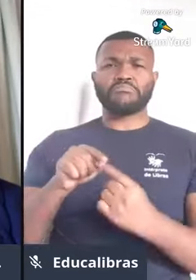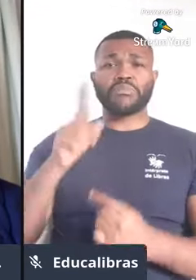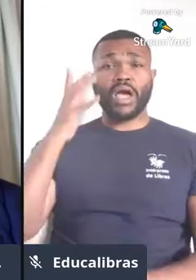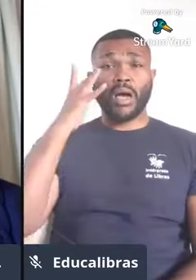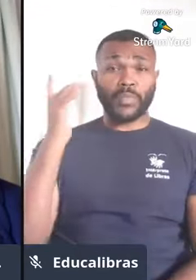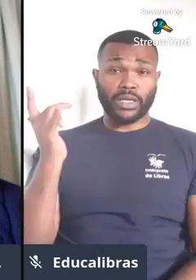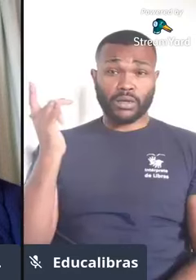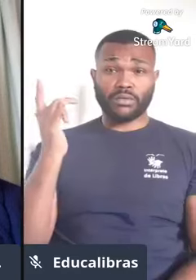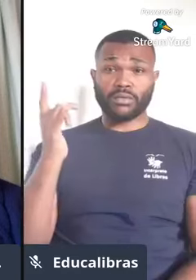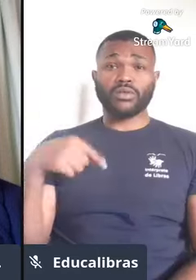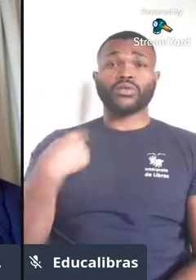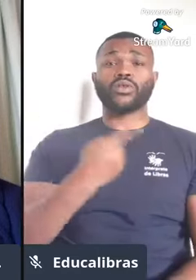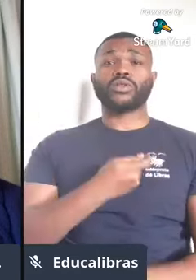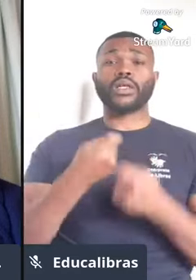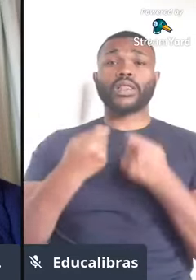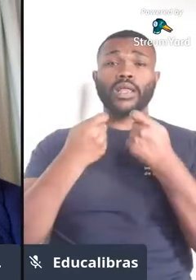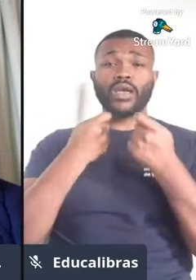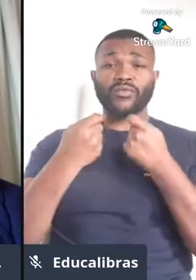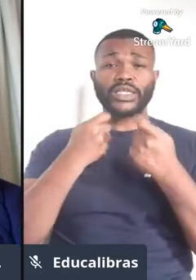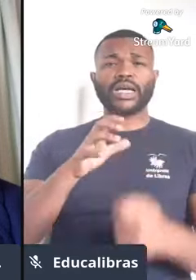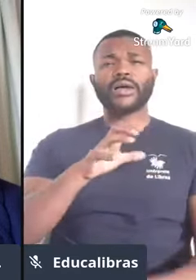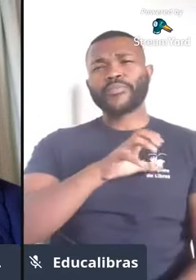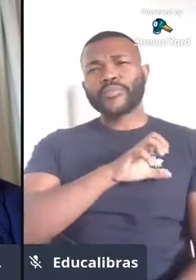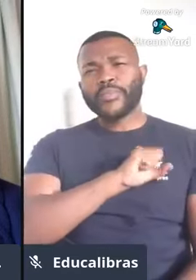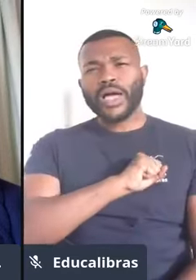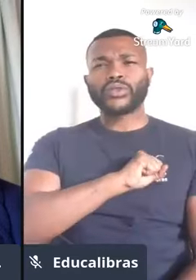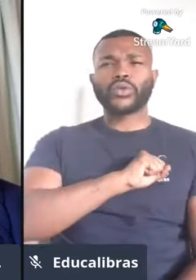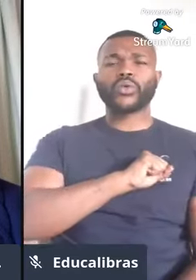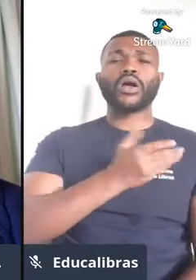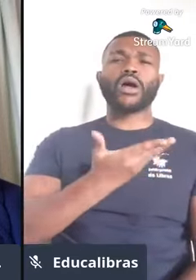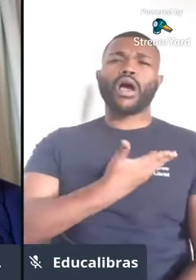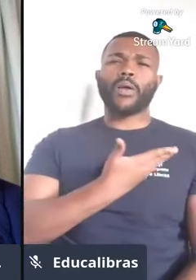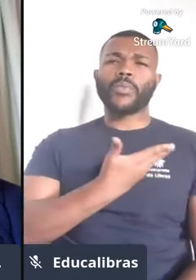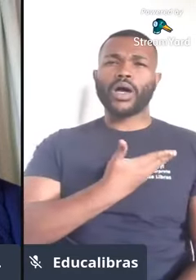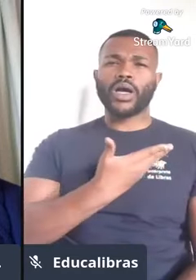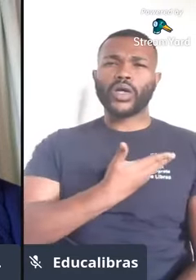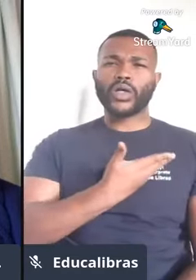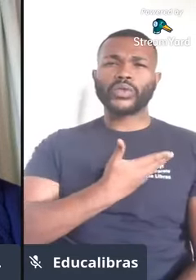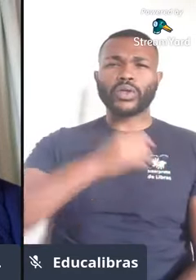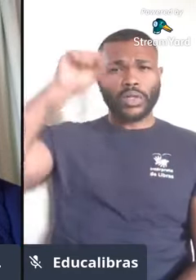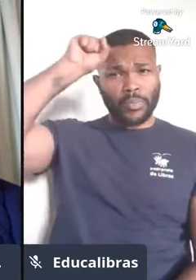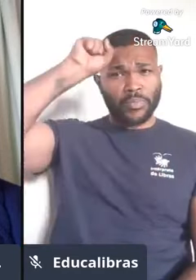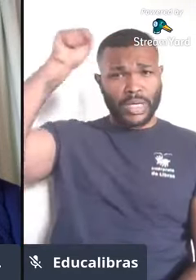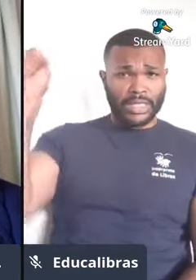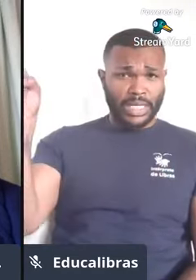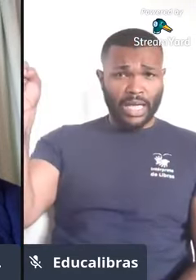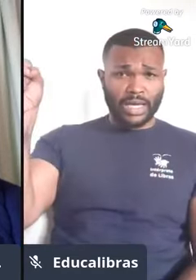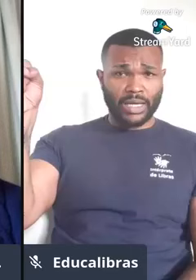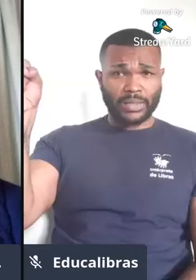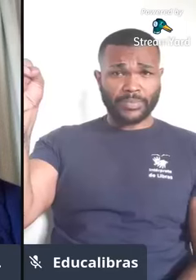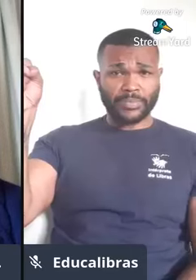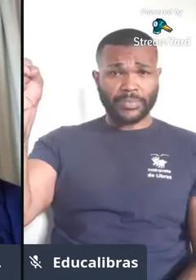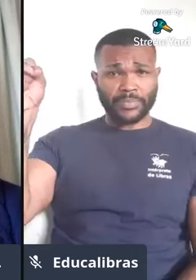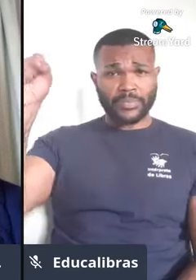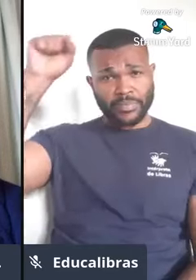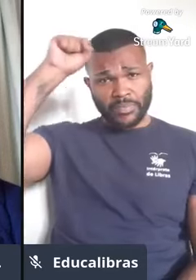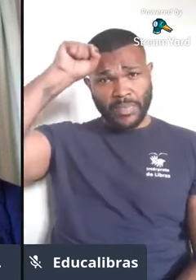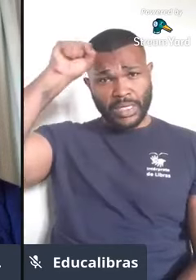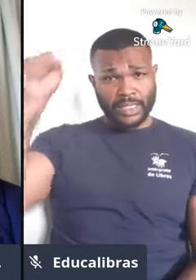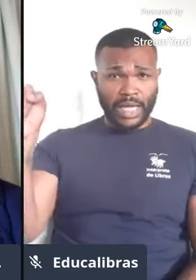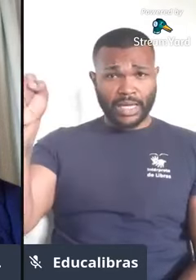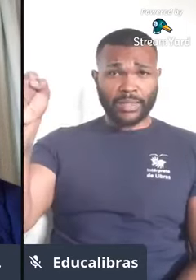nós entrevistaremos o nosso querido amigo Billy Saga, o